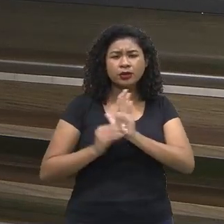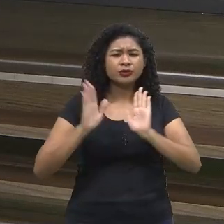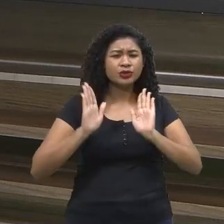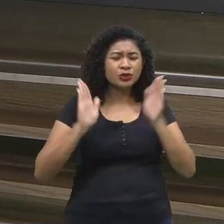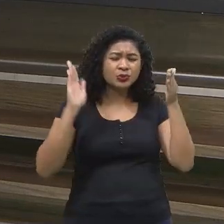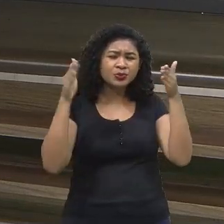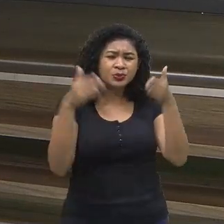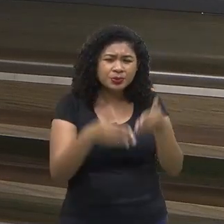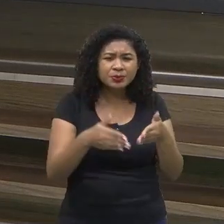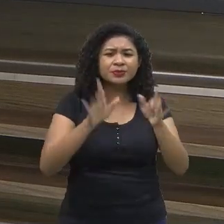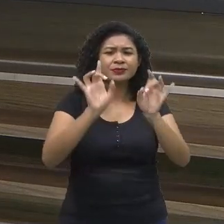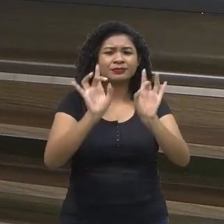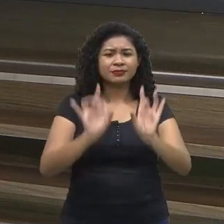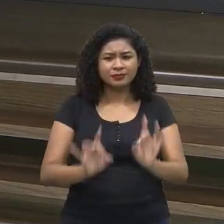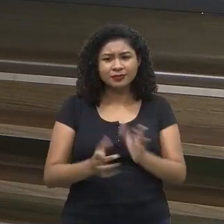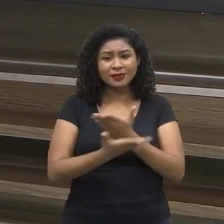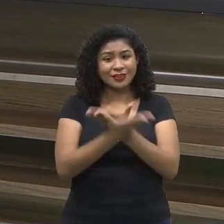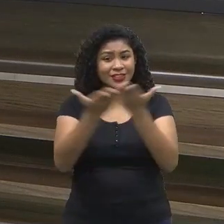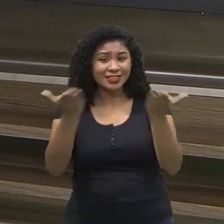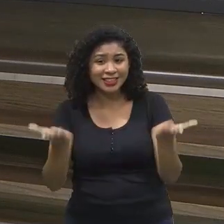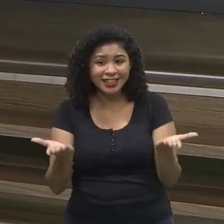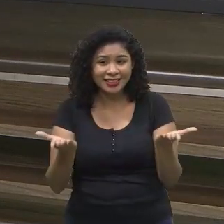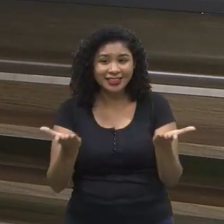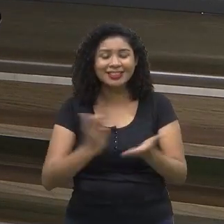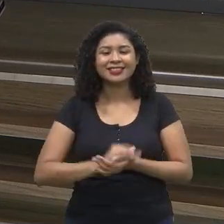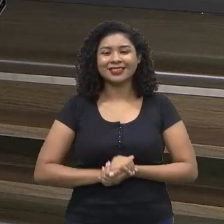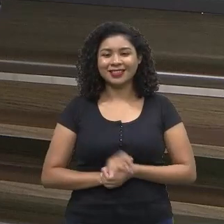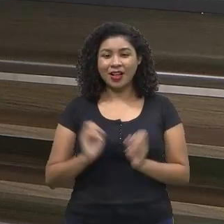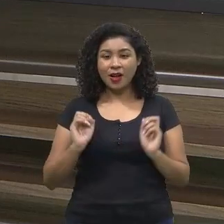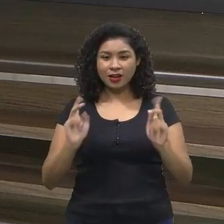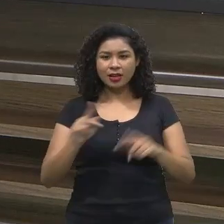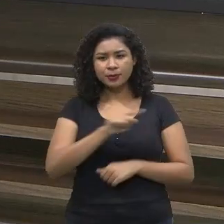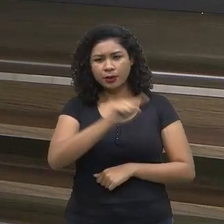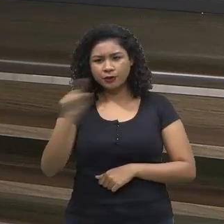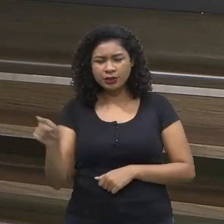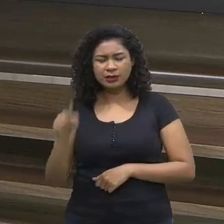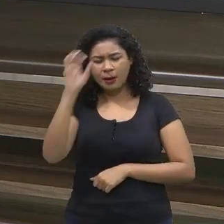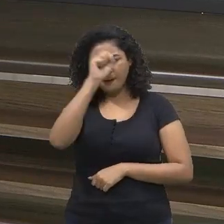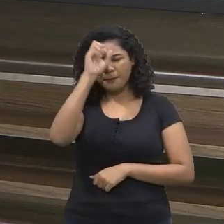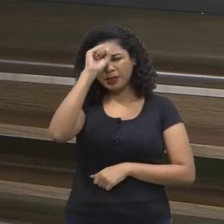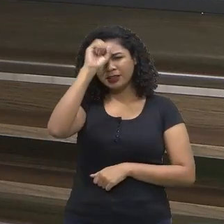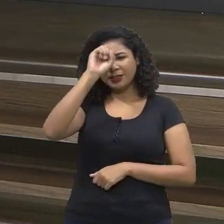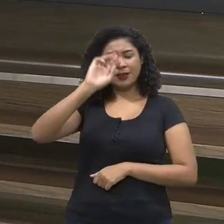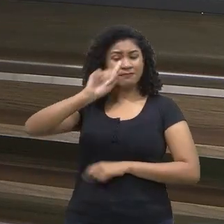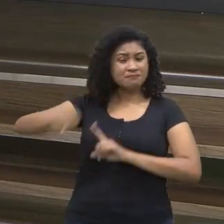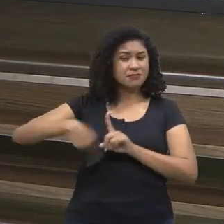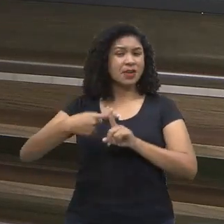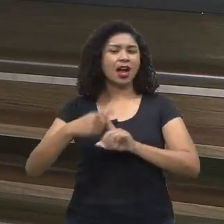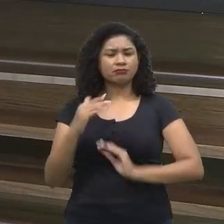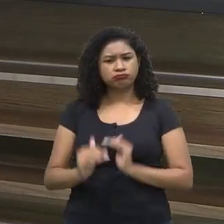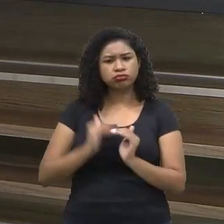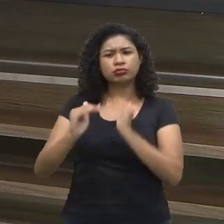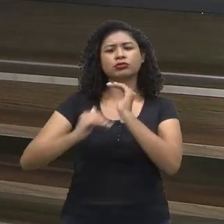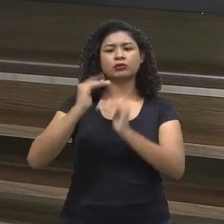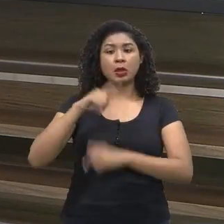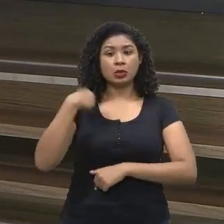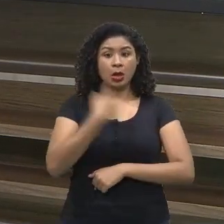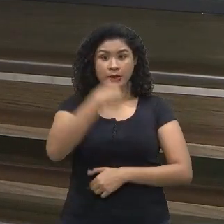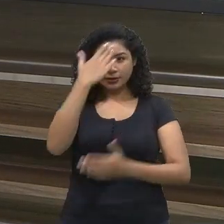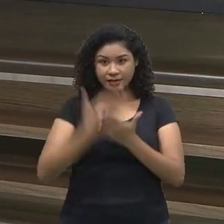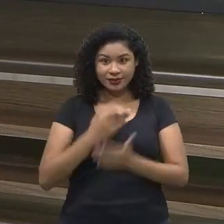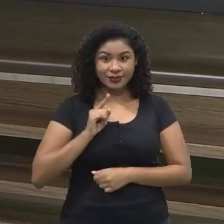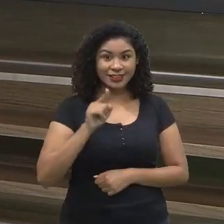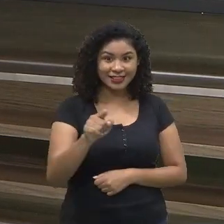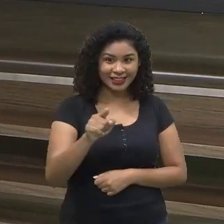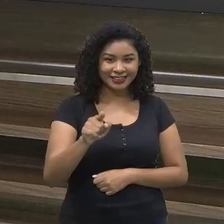especialmente elaborados para vocês, queridos, tá bom? Para você aprimorar seus conhecimentos, desenvolver, porque nós acreditamos em